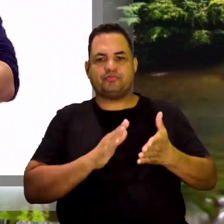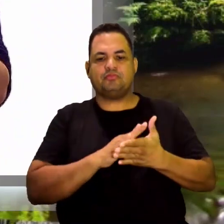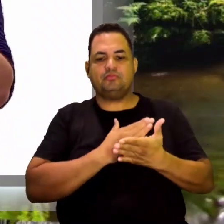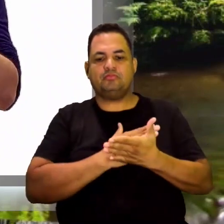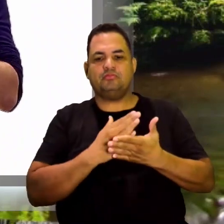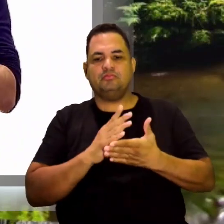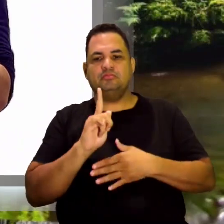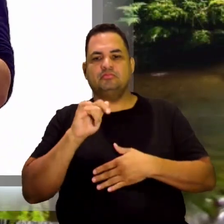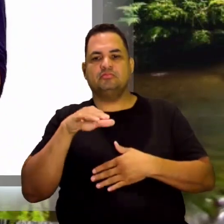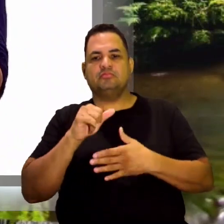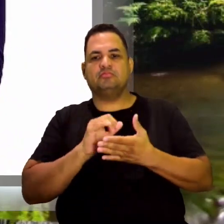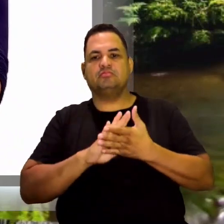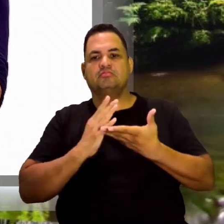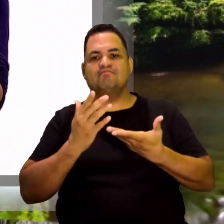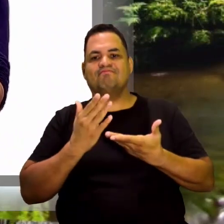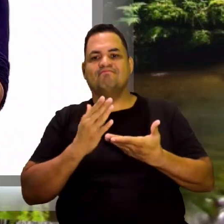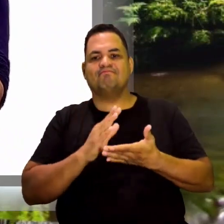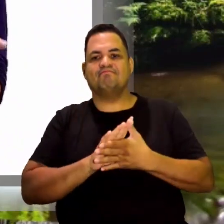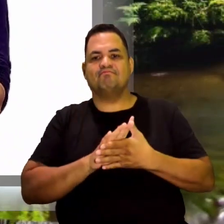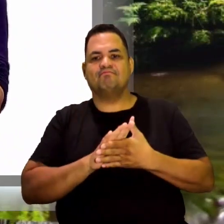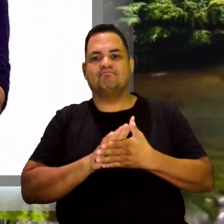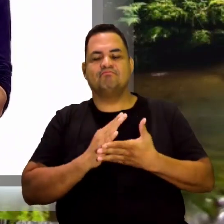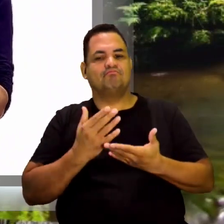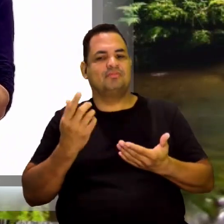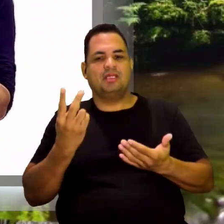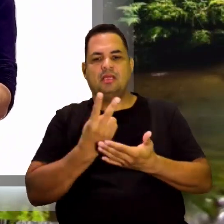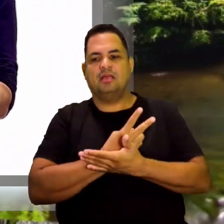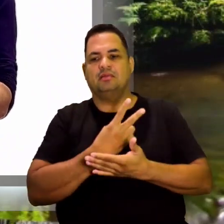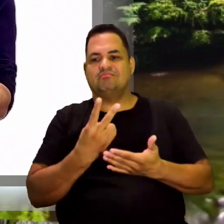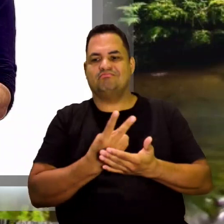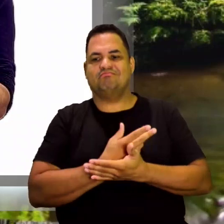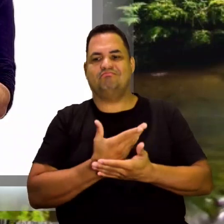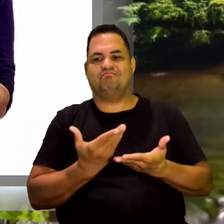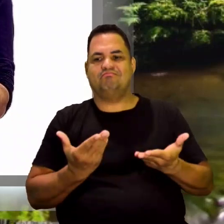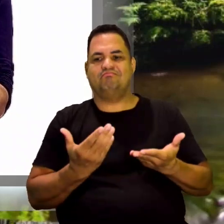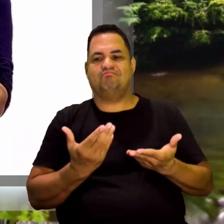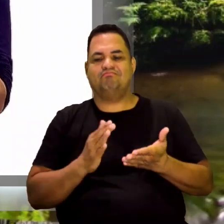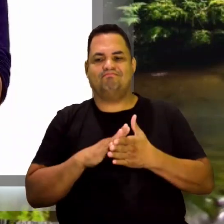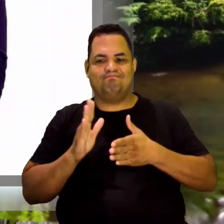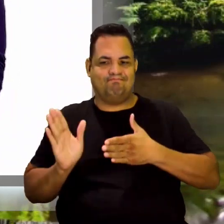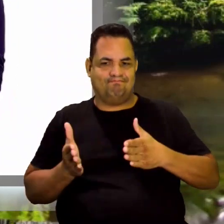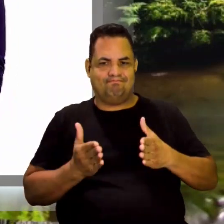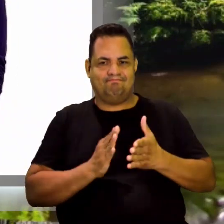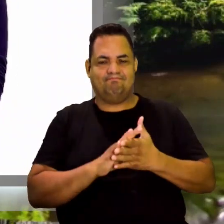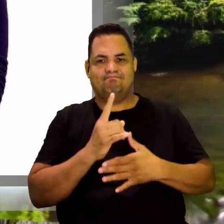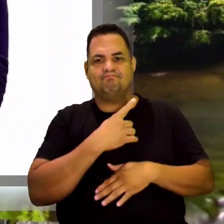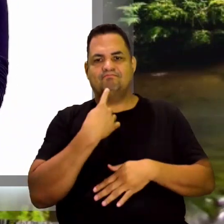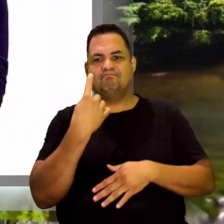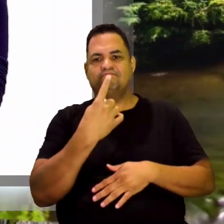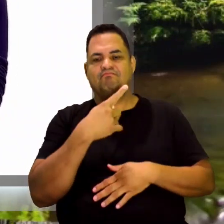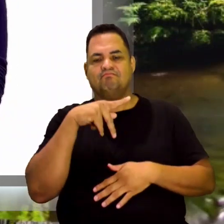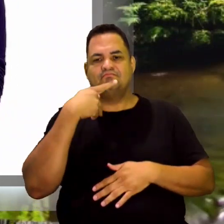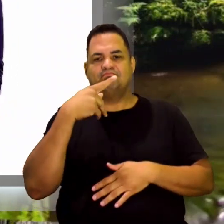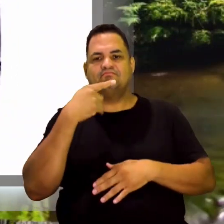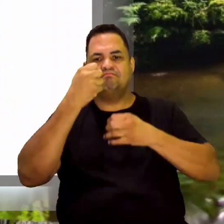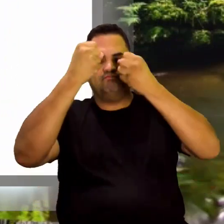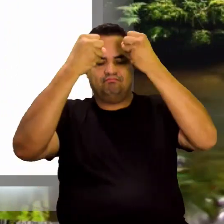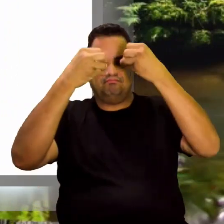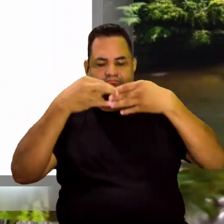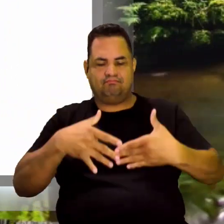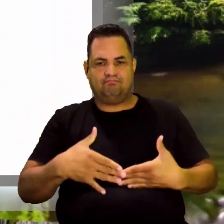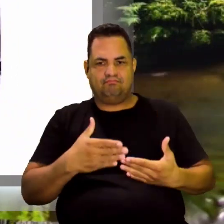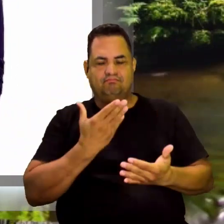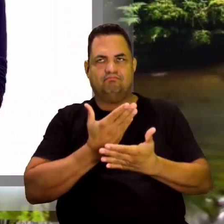ela funcione de uma maneira totalmente inadequada. Entendeu? Como nós falamos, eu tive uma